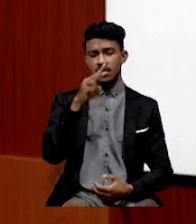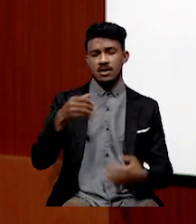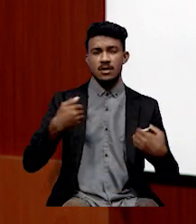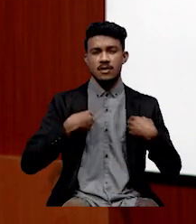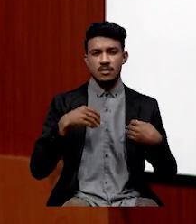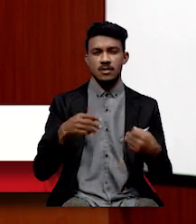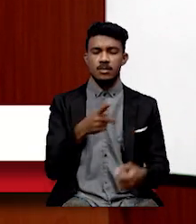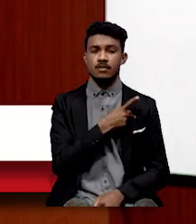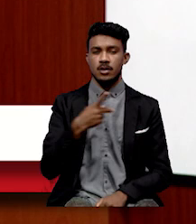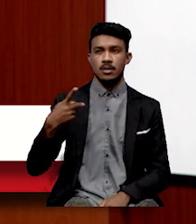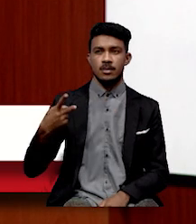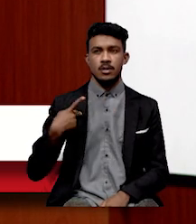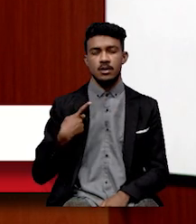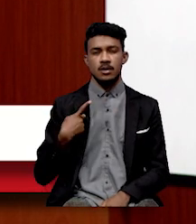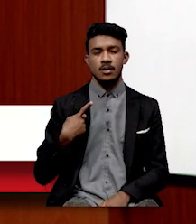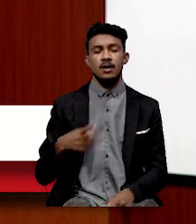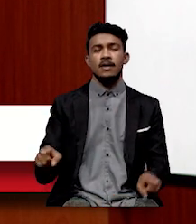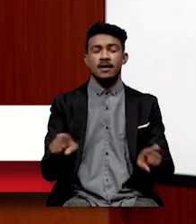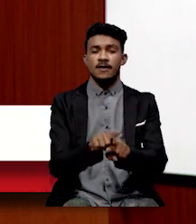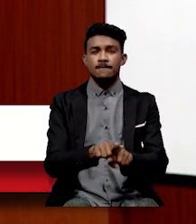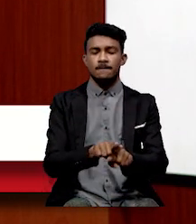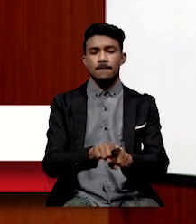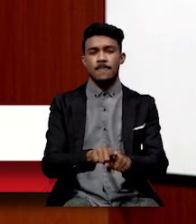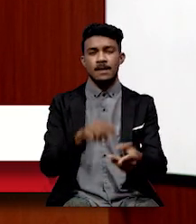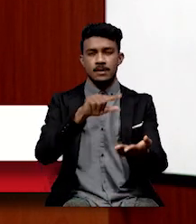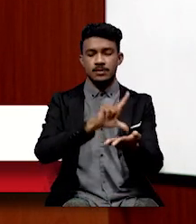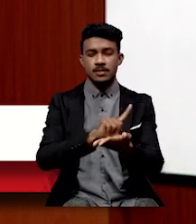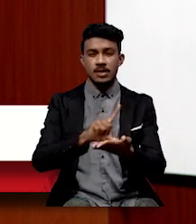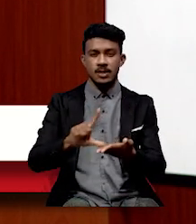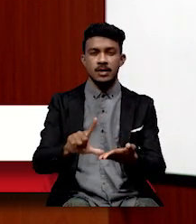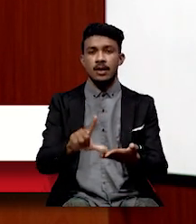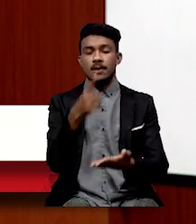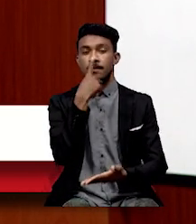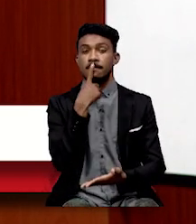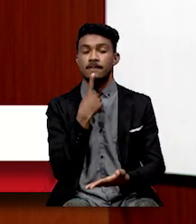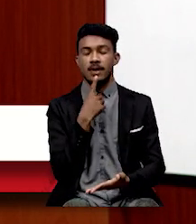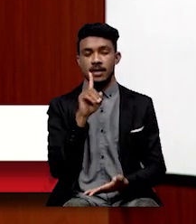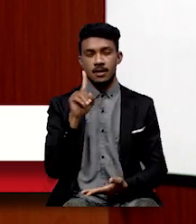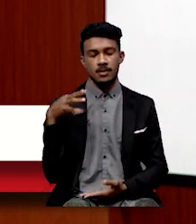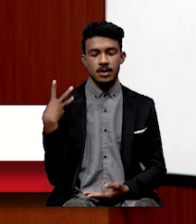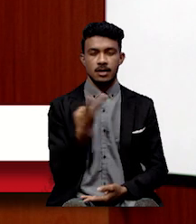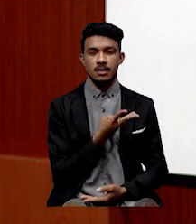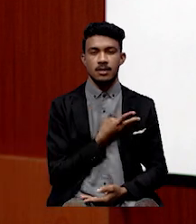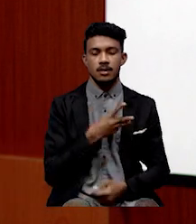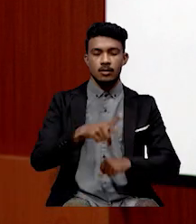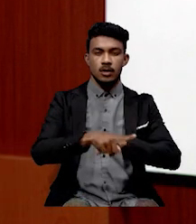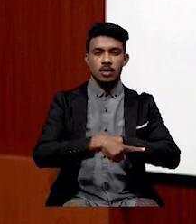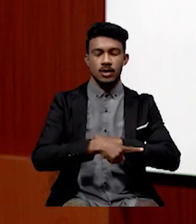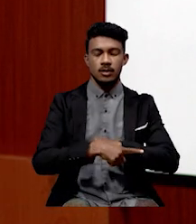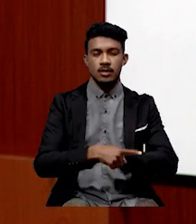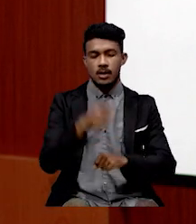Parlamento ne risco me ainda ba ita ne política internacionalmente. Também ne